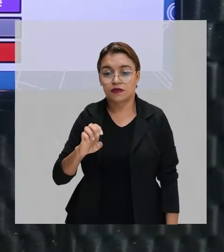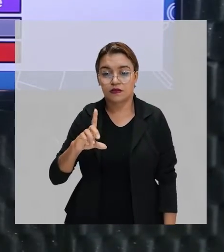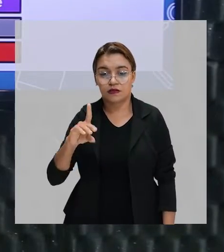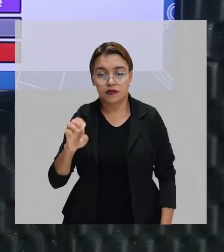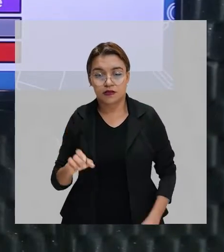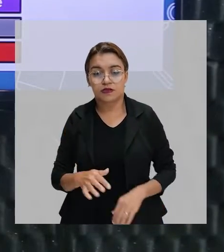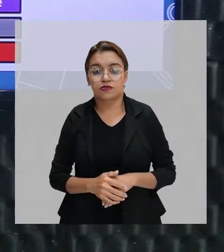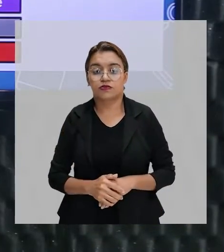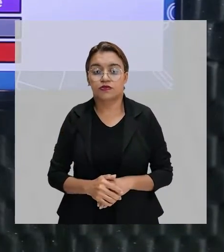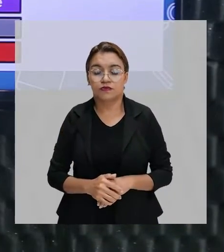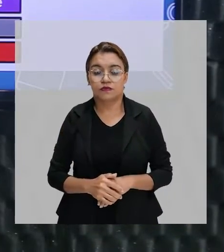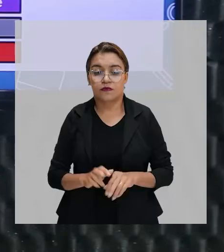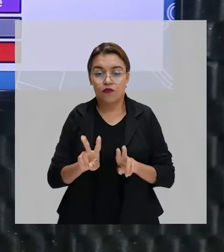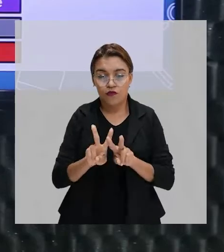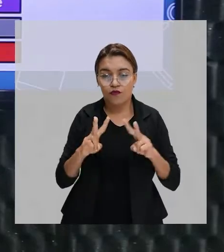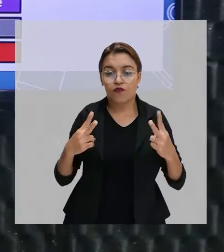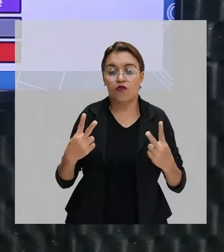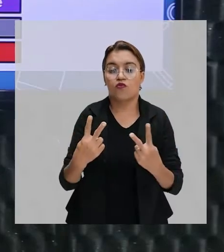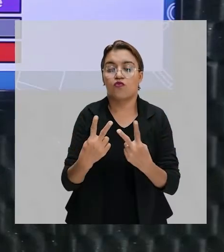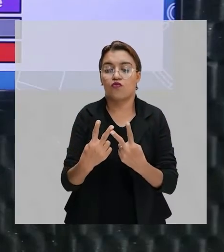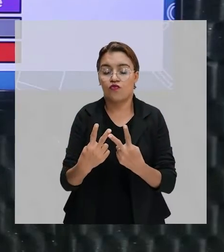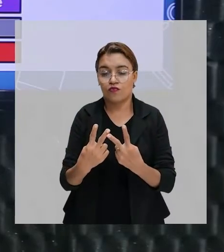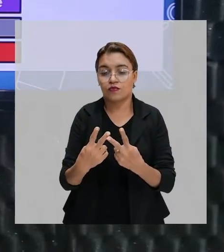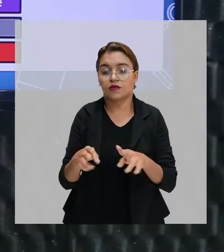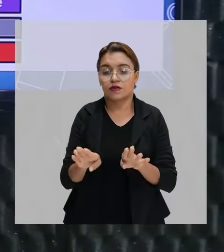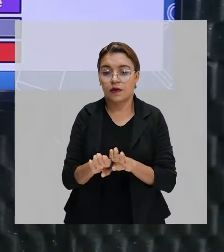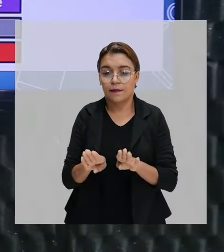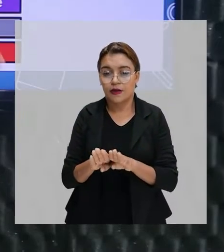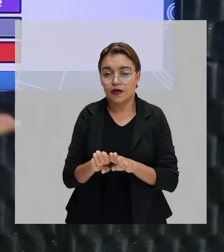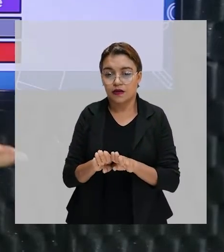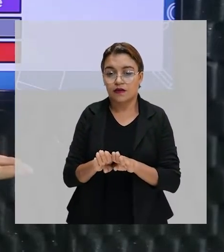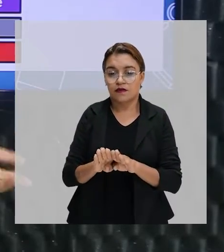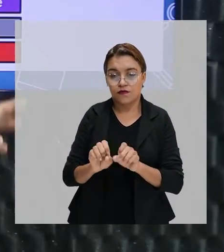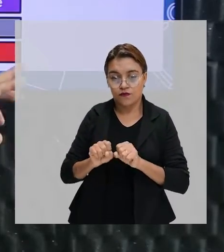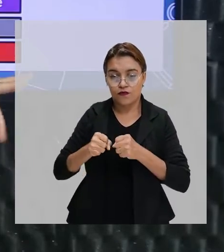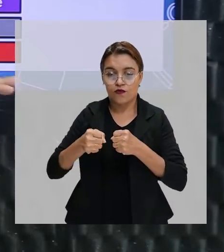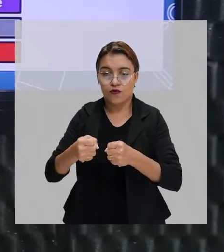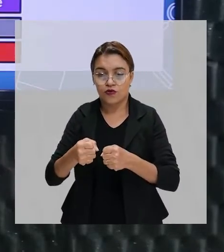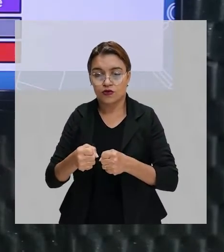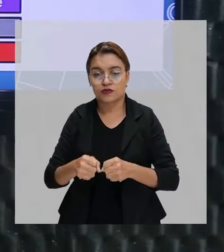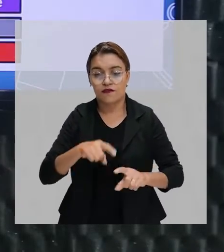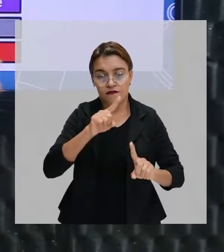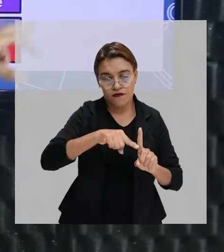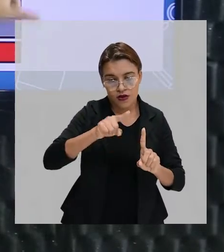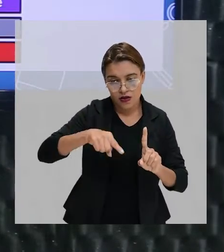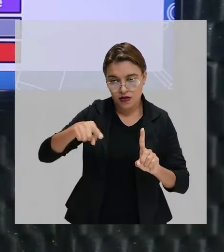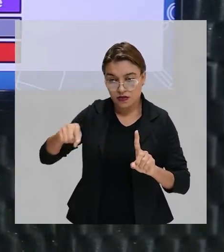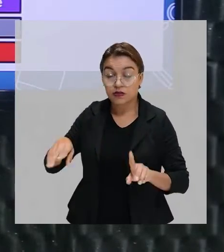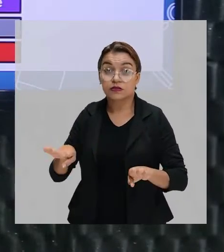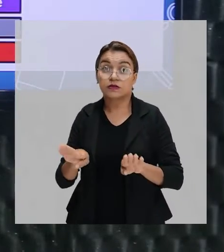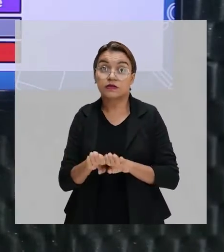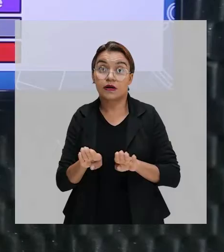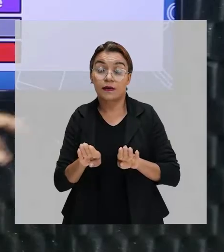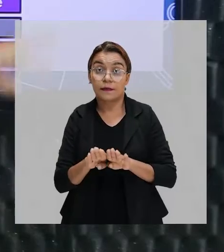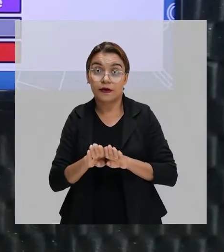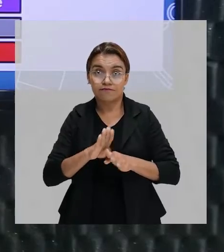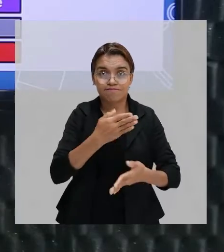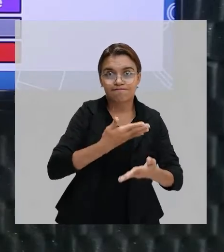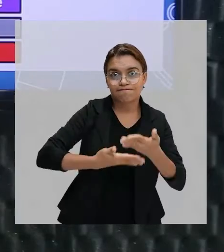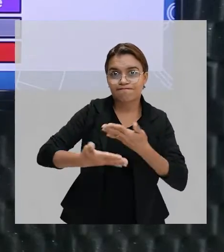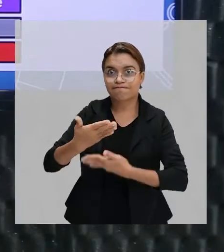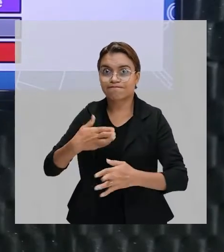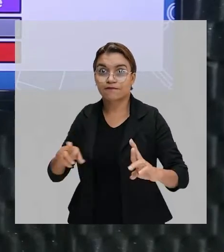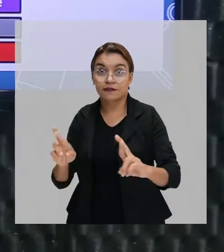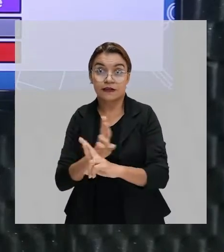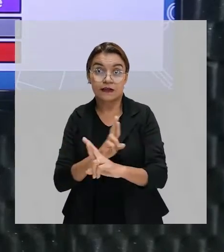volume versus intensidade A variabilidade EA inter-relação Entre todos